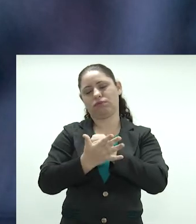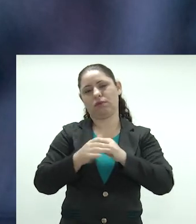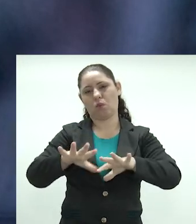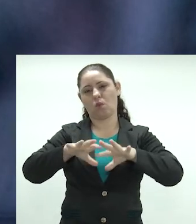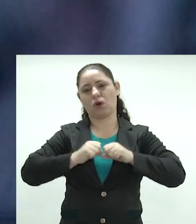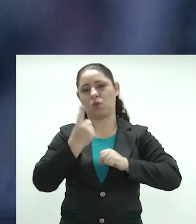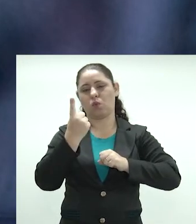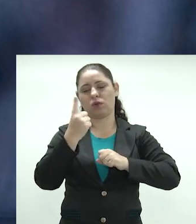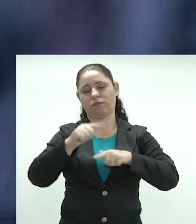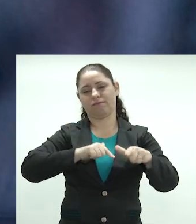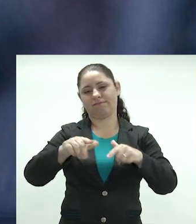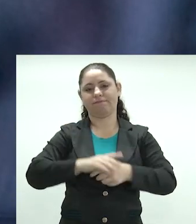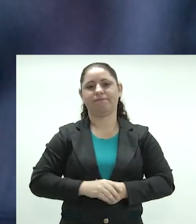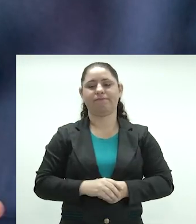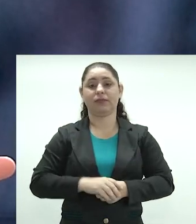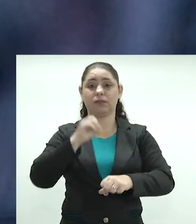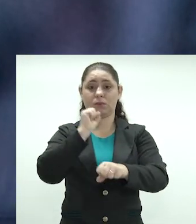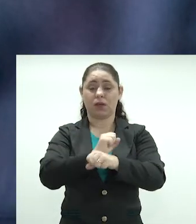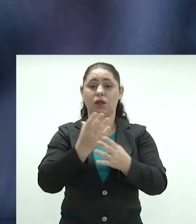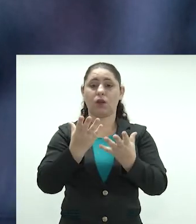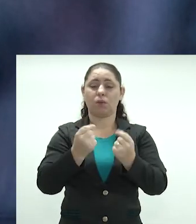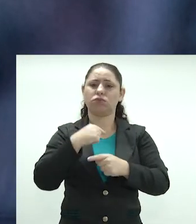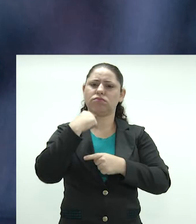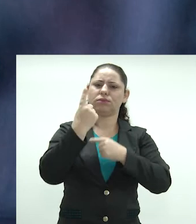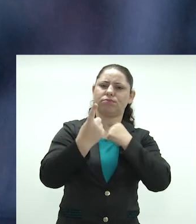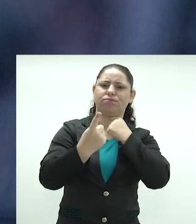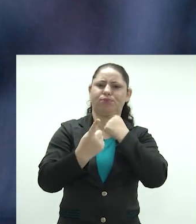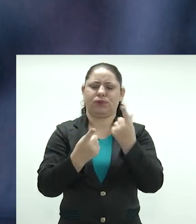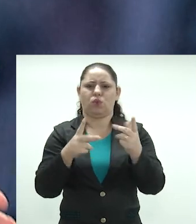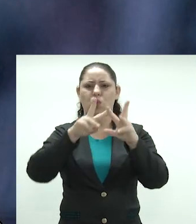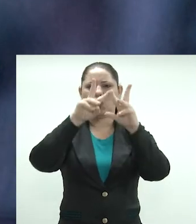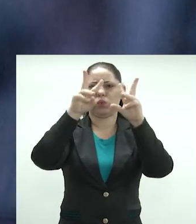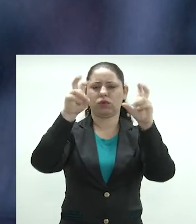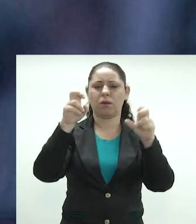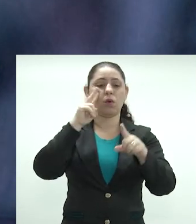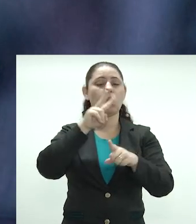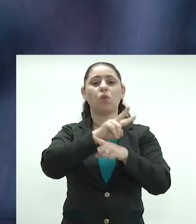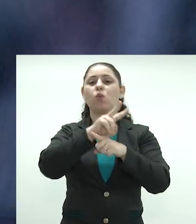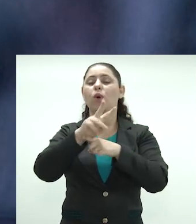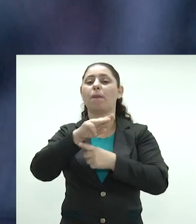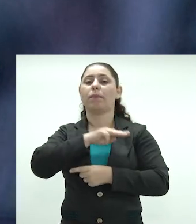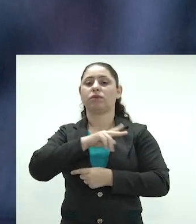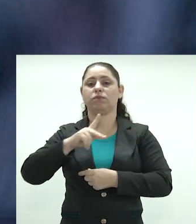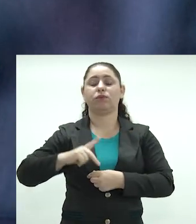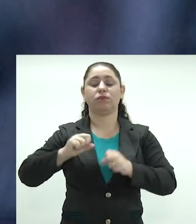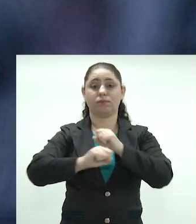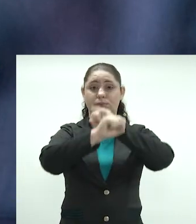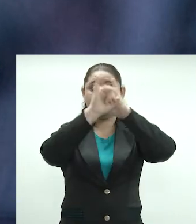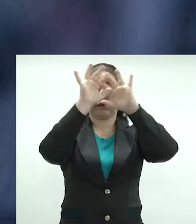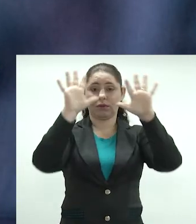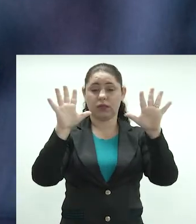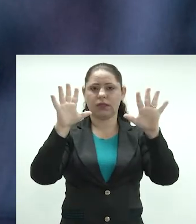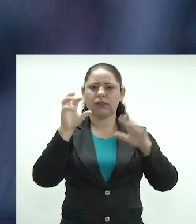Dr. Alexandre. A gente espera que muitas das suas dúvidas para esse tema, sobre a fiscalização do Ministério Público, tenham sido sanadas.